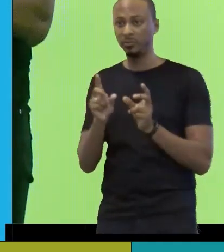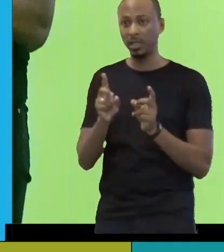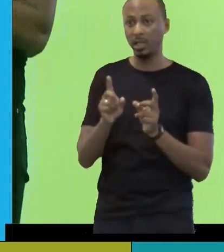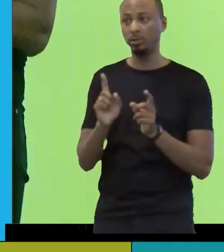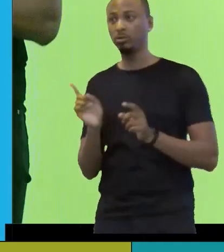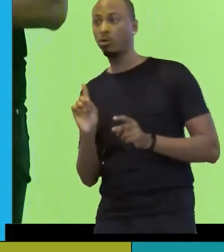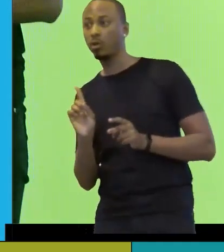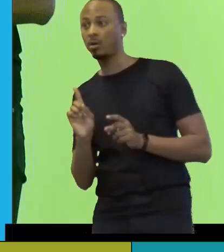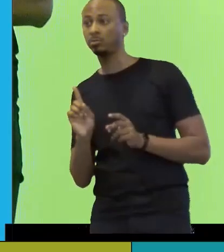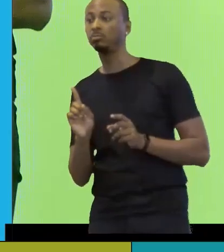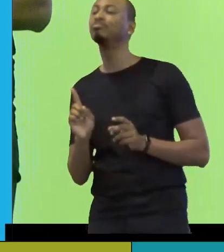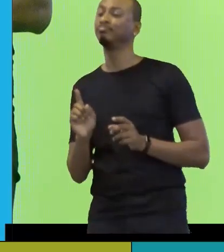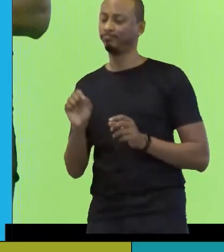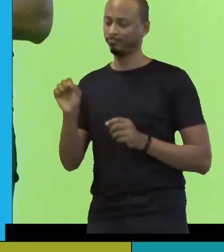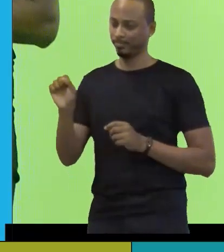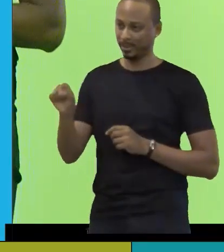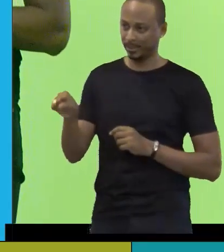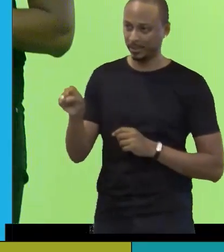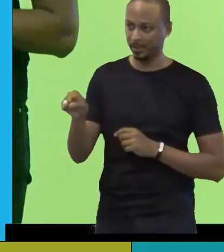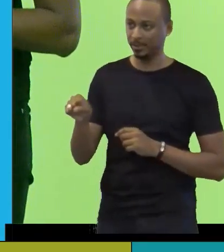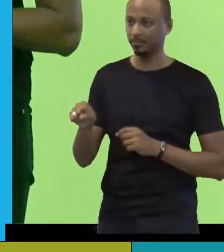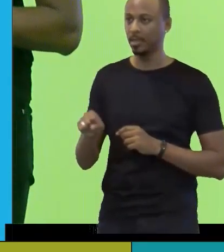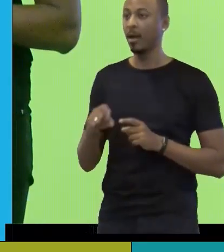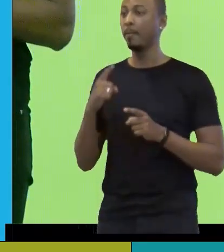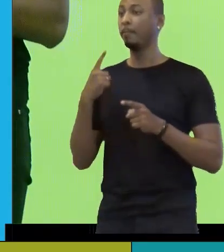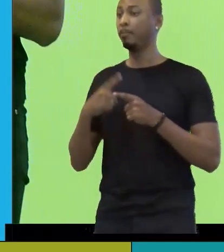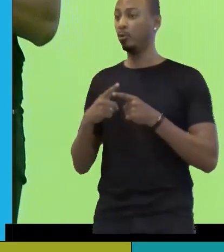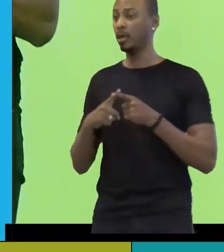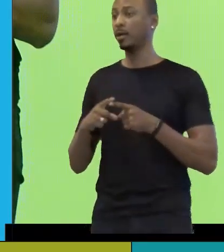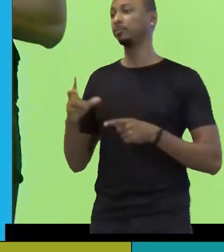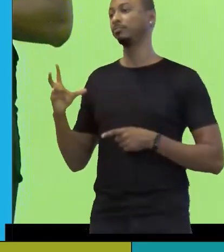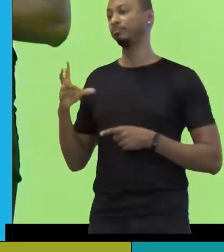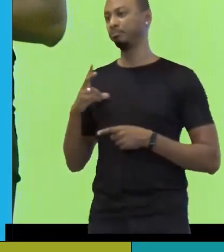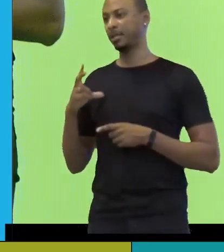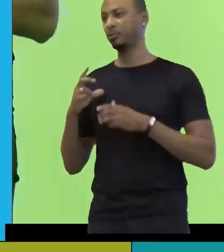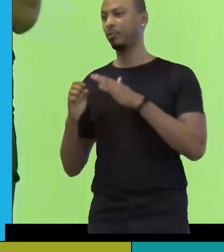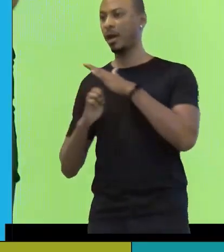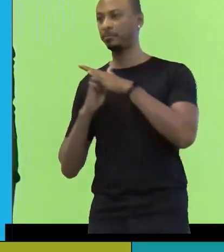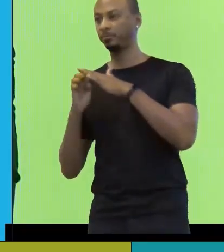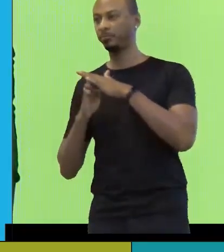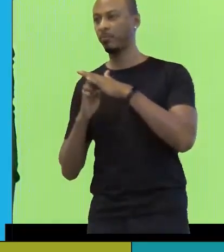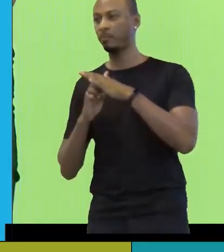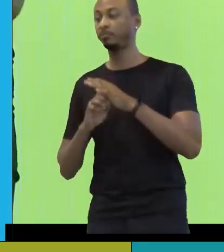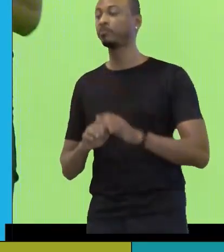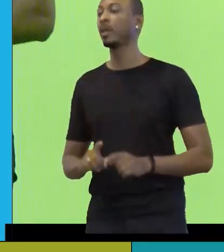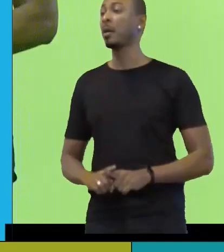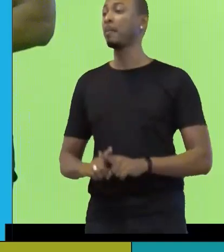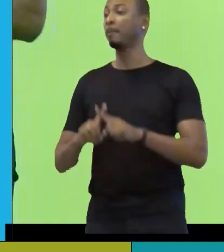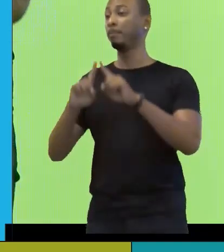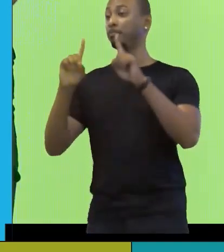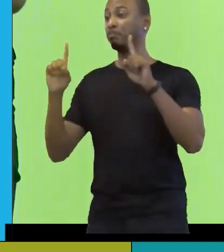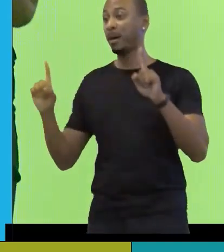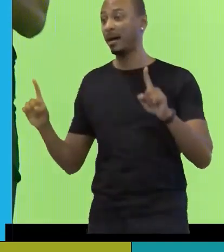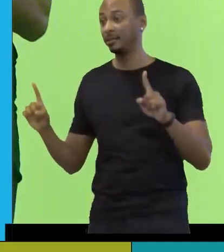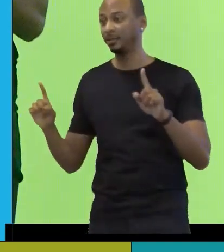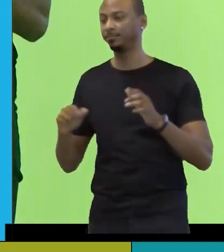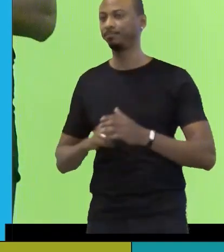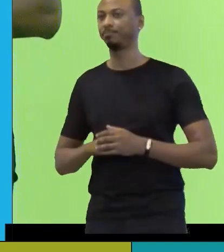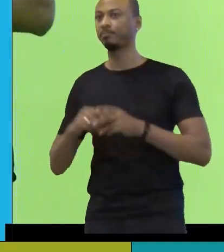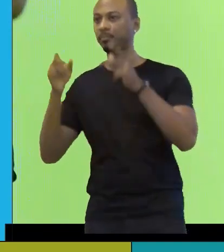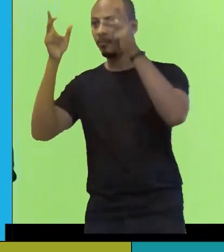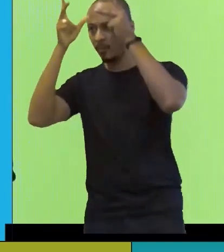porque é privada. Vocês estão entendendo isso? Agora, um prefeito, um governador, um presidente da